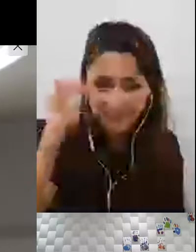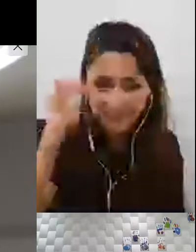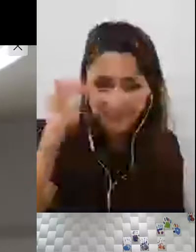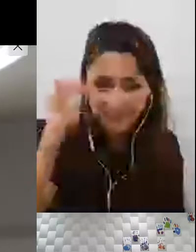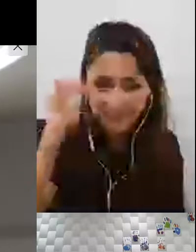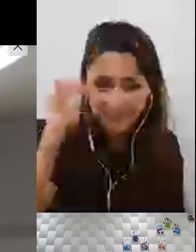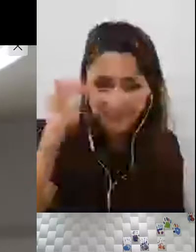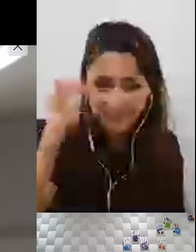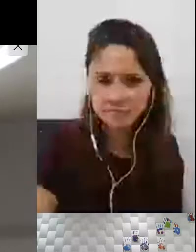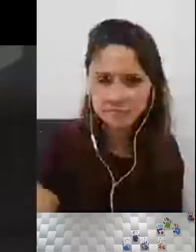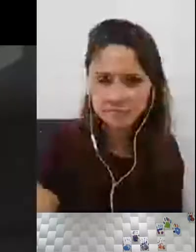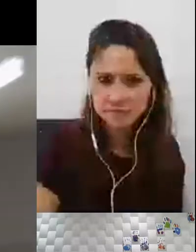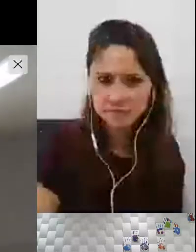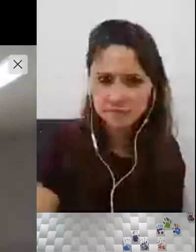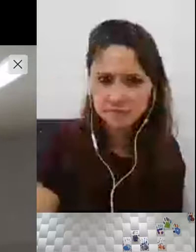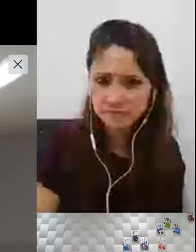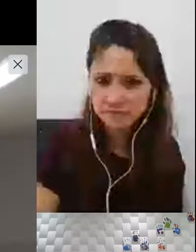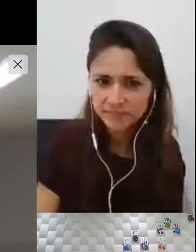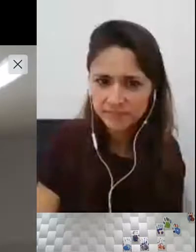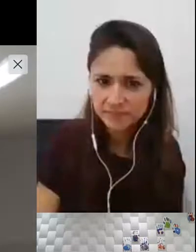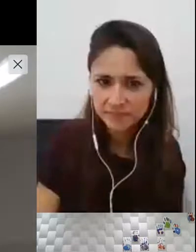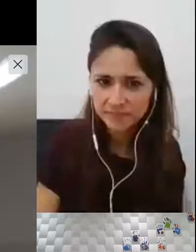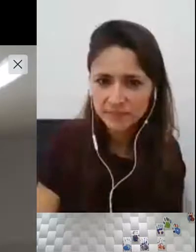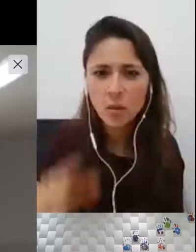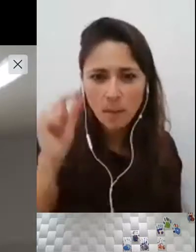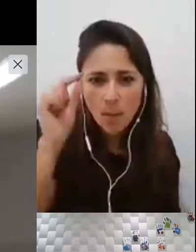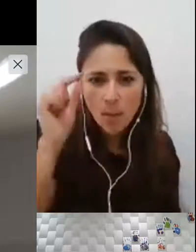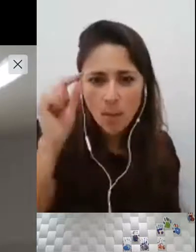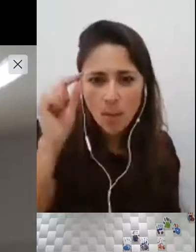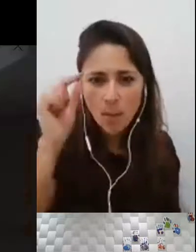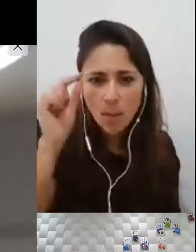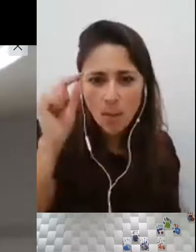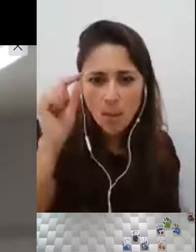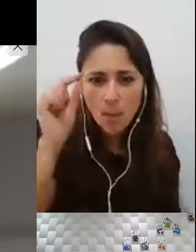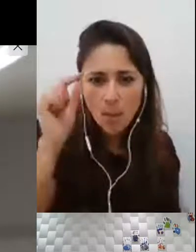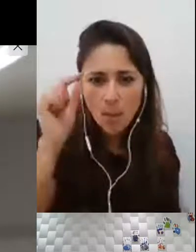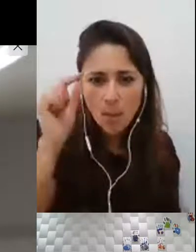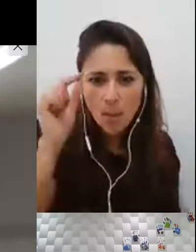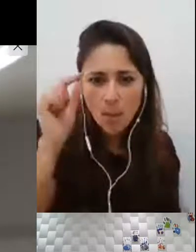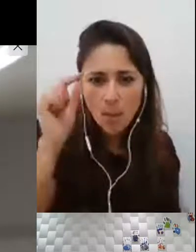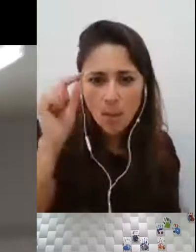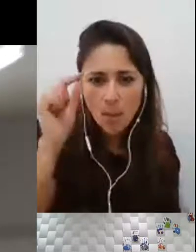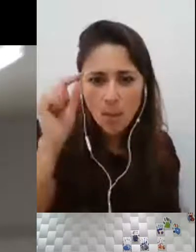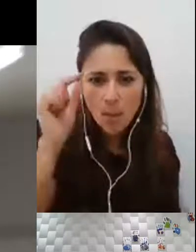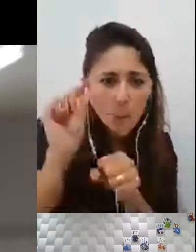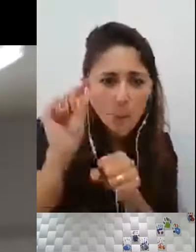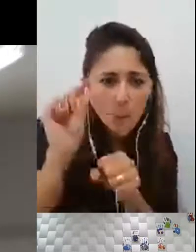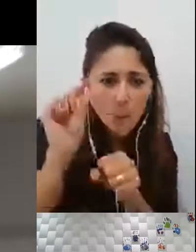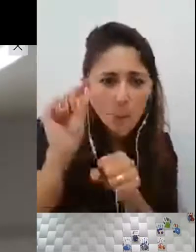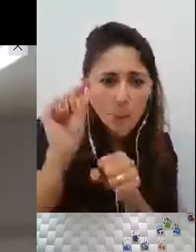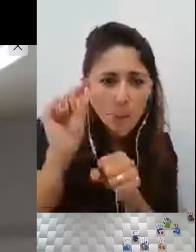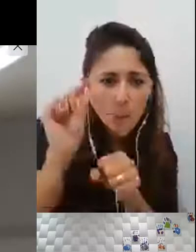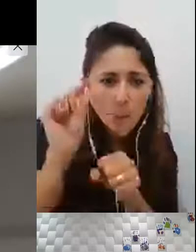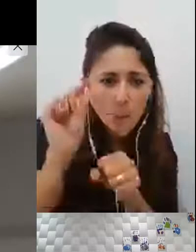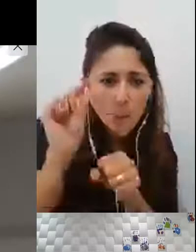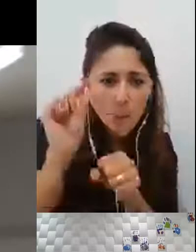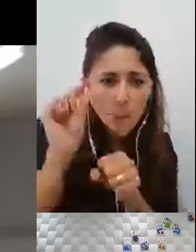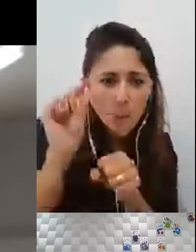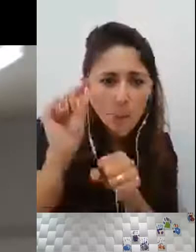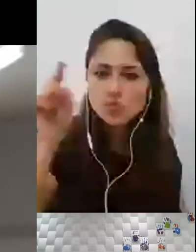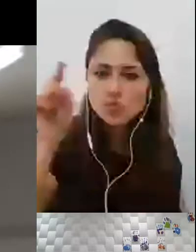Tá. Tá Então, essa aqui é a carregando um porta de entrada. pouquinho. É. Tá? Tá bom. Só dá uns minutinhos porque tá carregando a